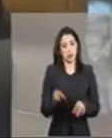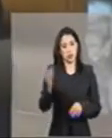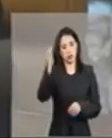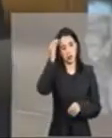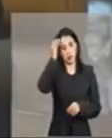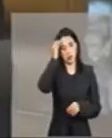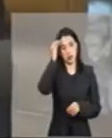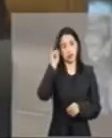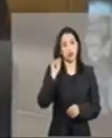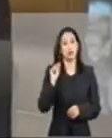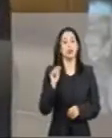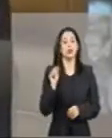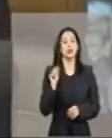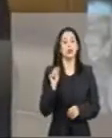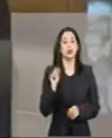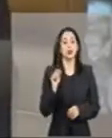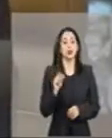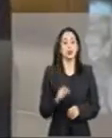se